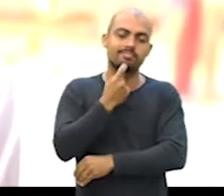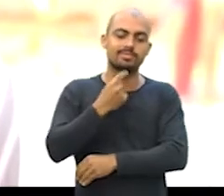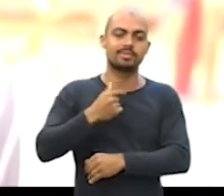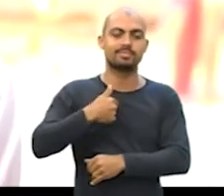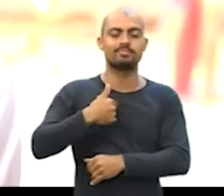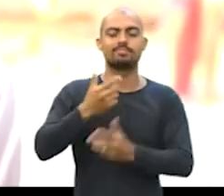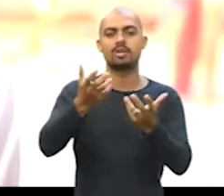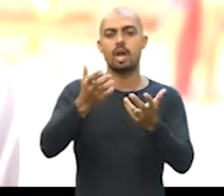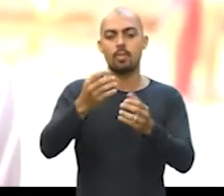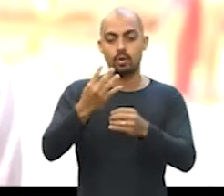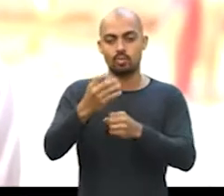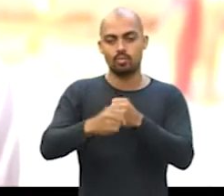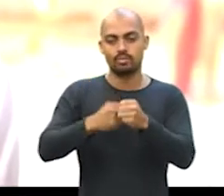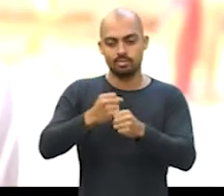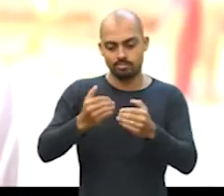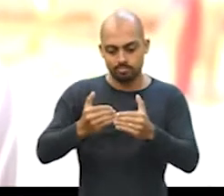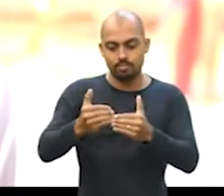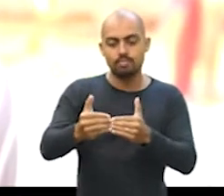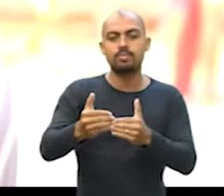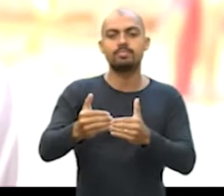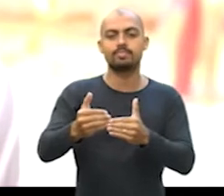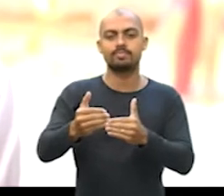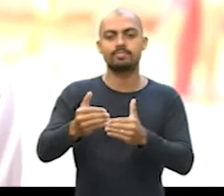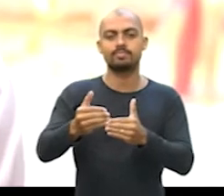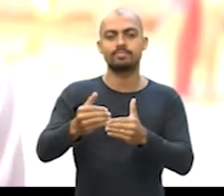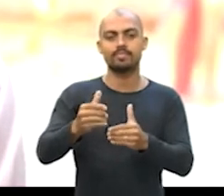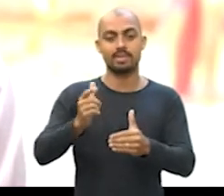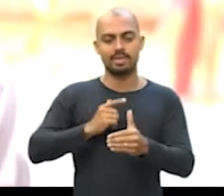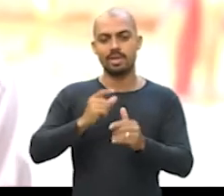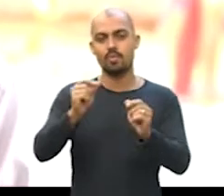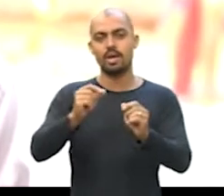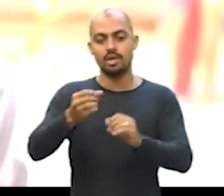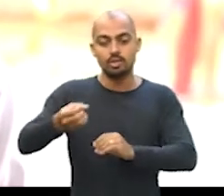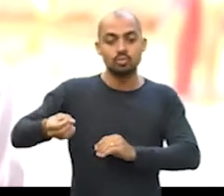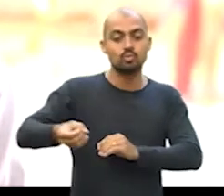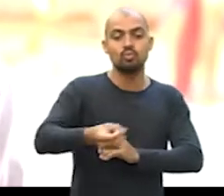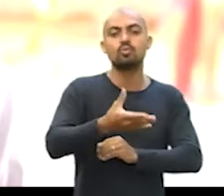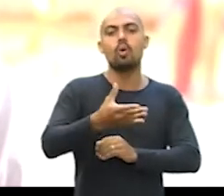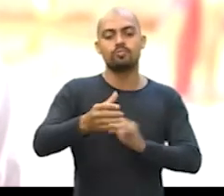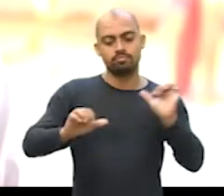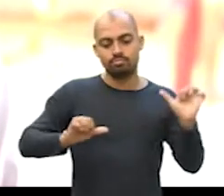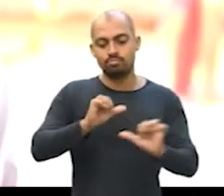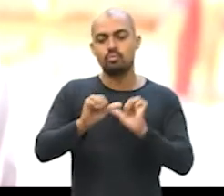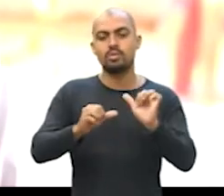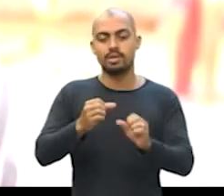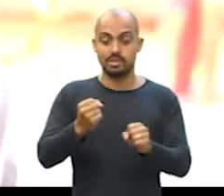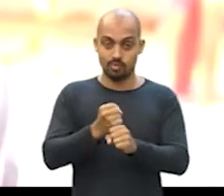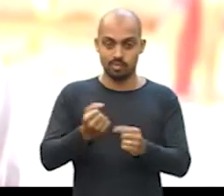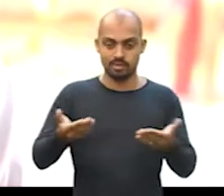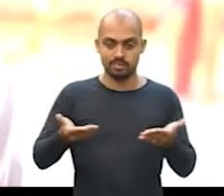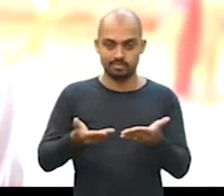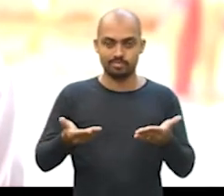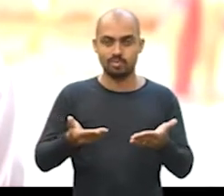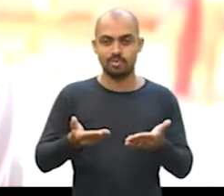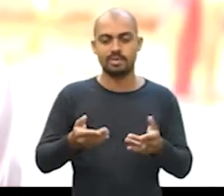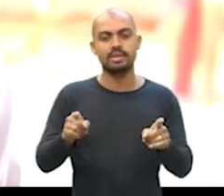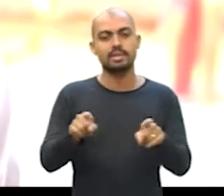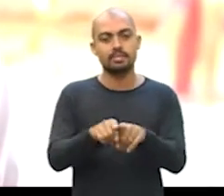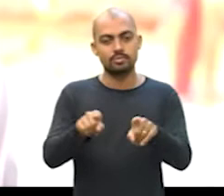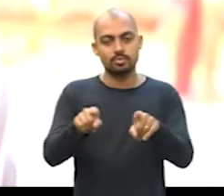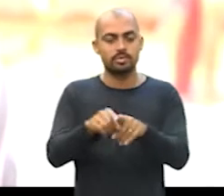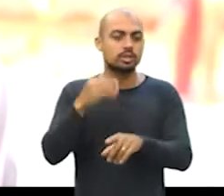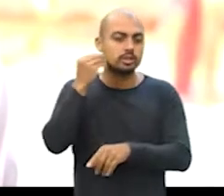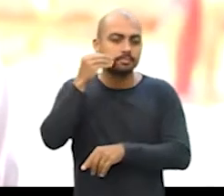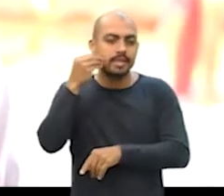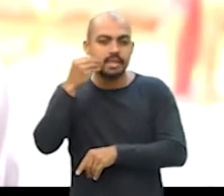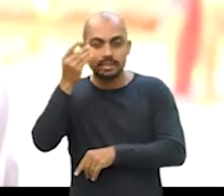Campinas. Eu pretendo, no próximo mandato, fazer parte aí dessa renovação que foi grande neste ano, né? E juntar